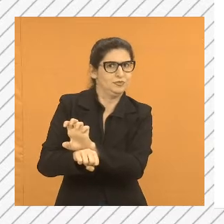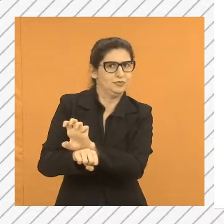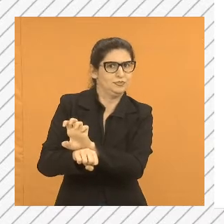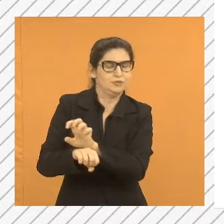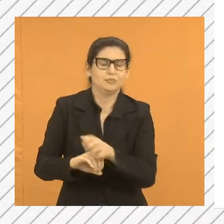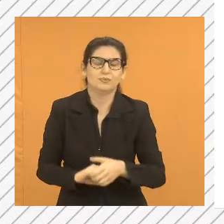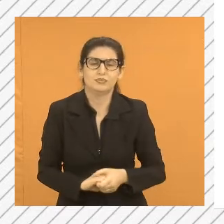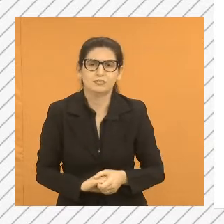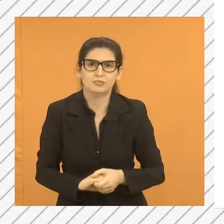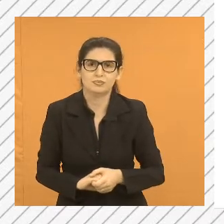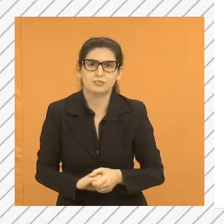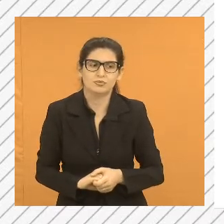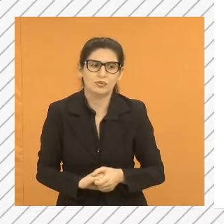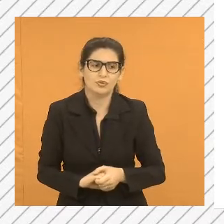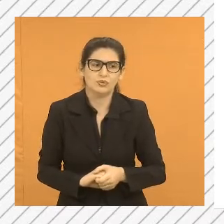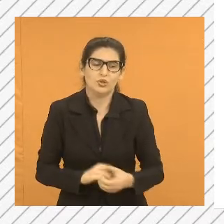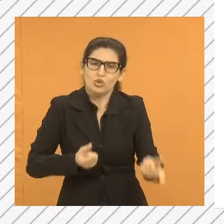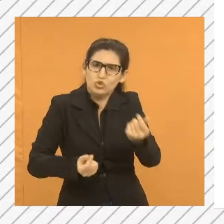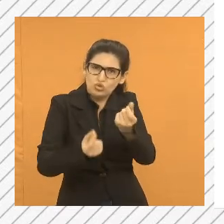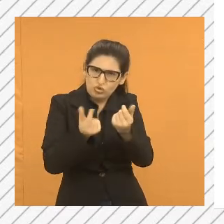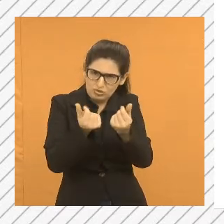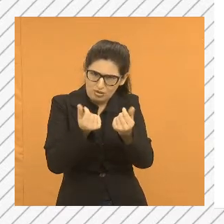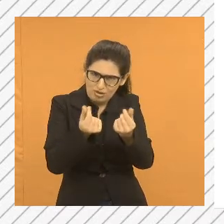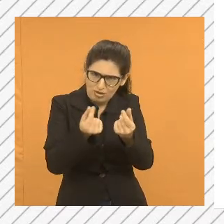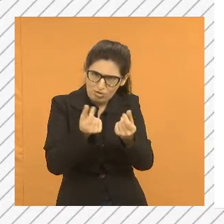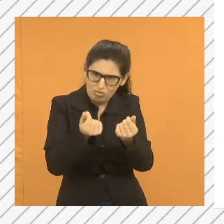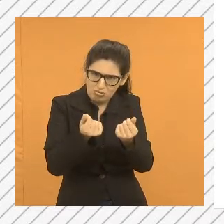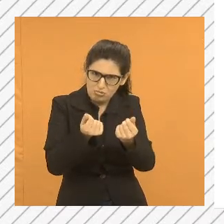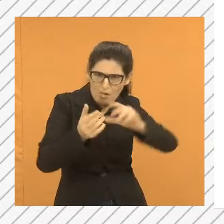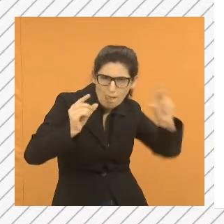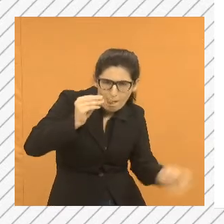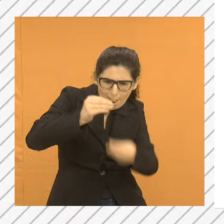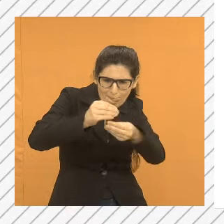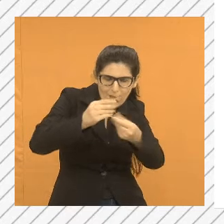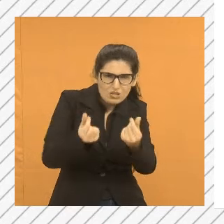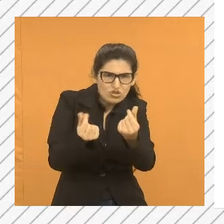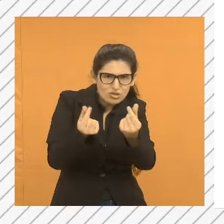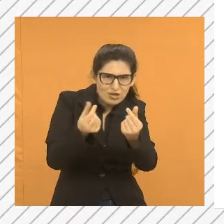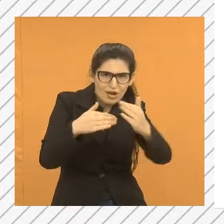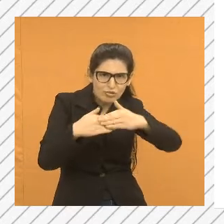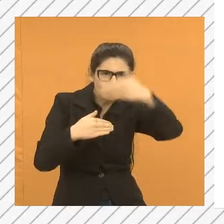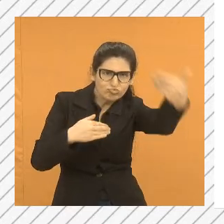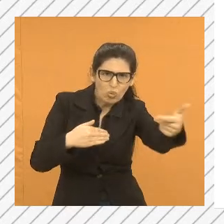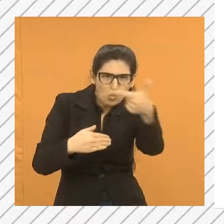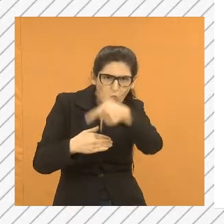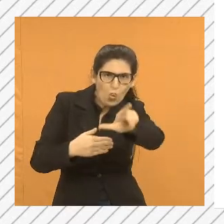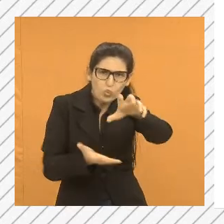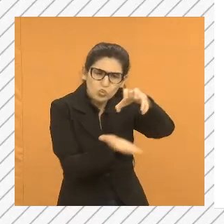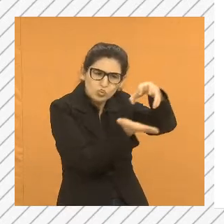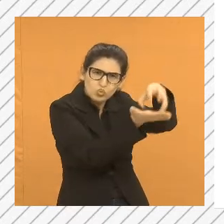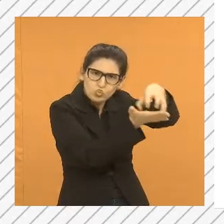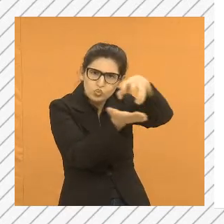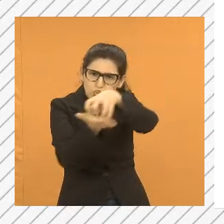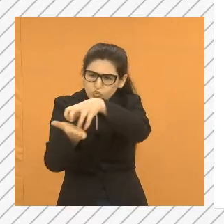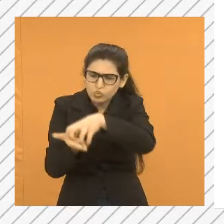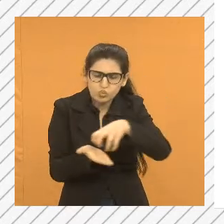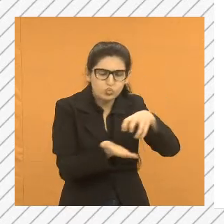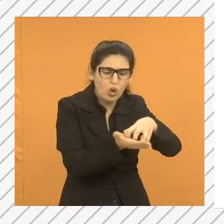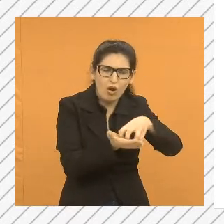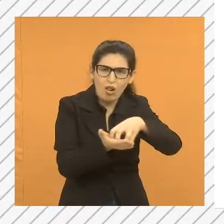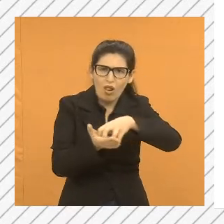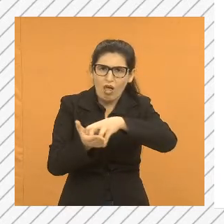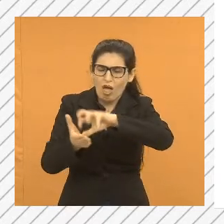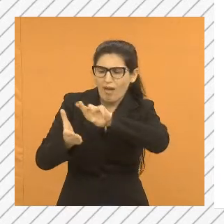A destinação dos recursos vinculados, ou seja, o dinheiro que vem de fora. A folha de pagamento,